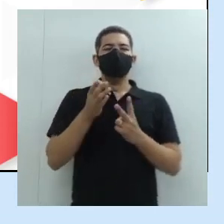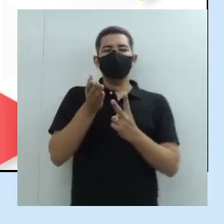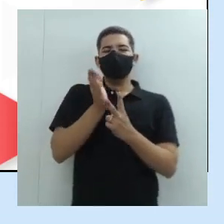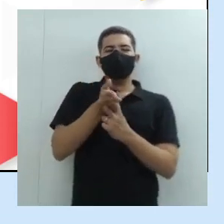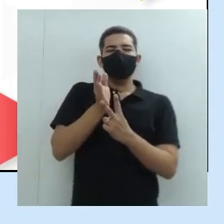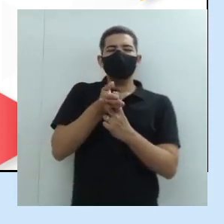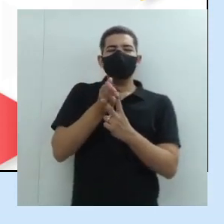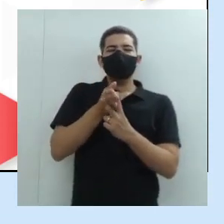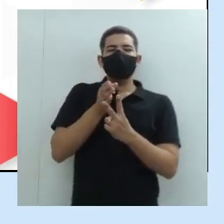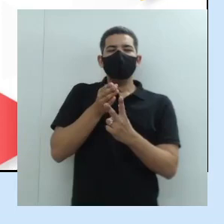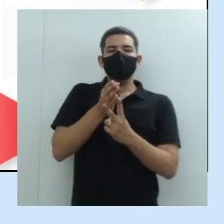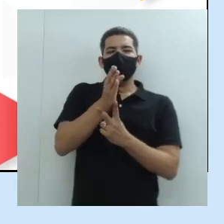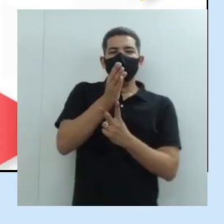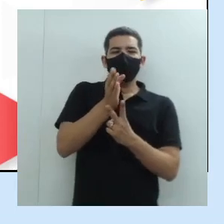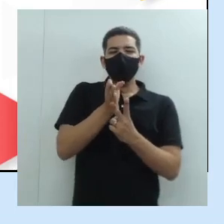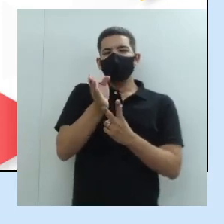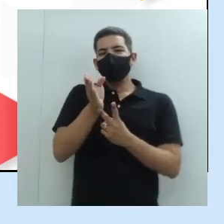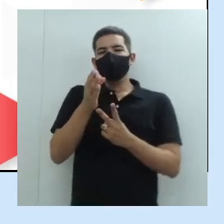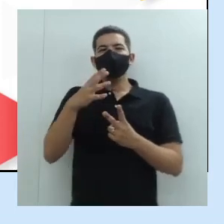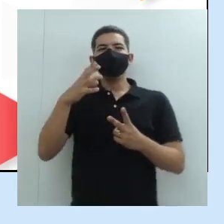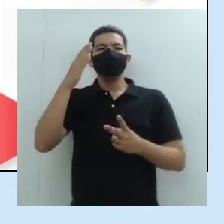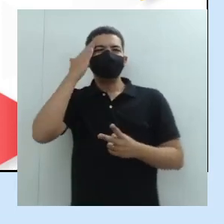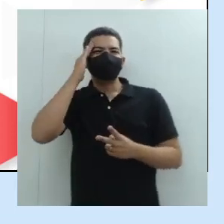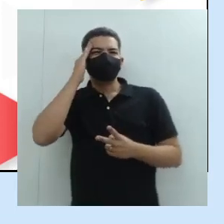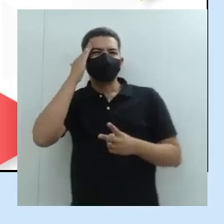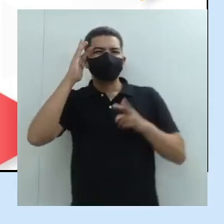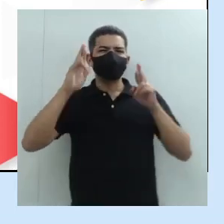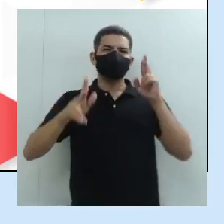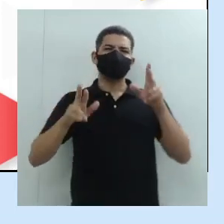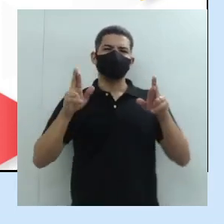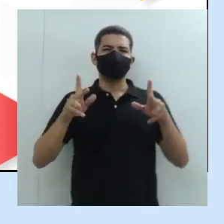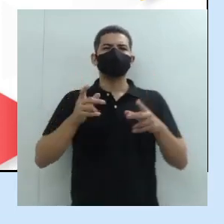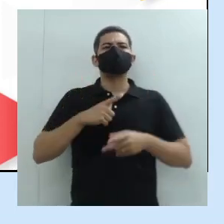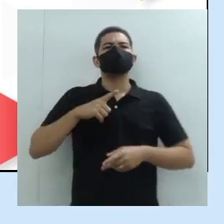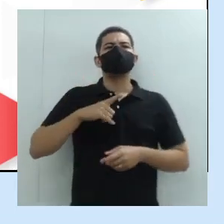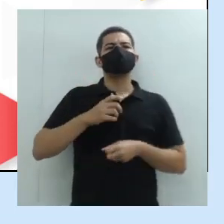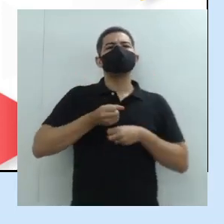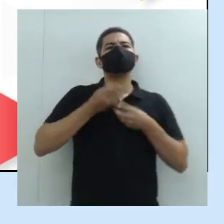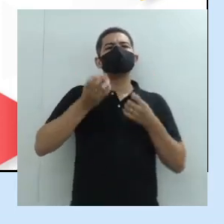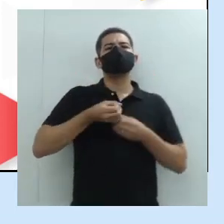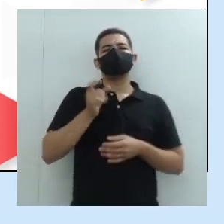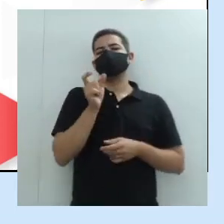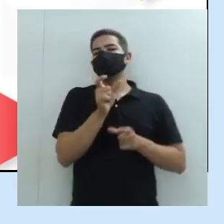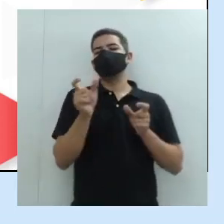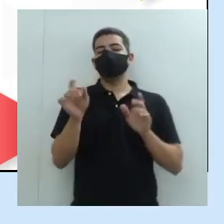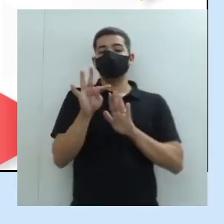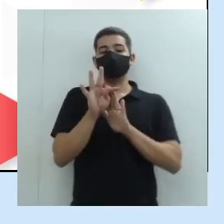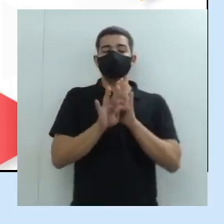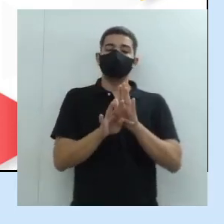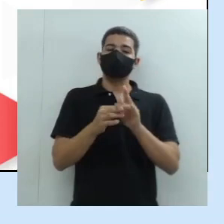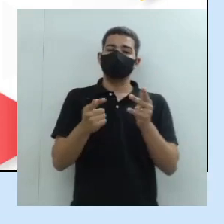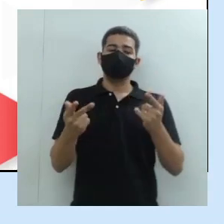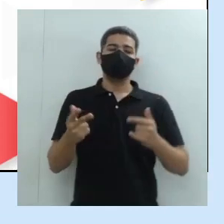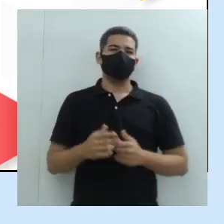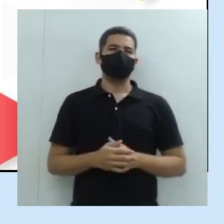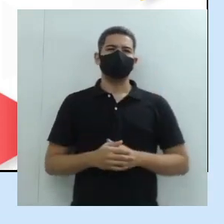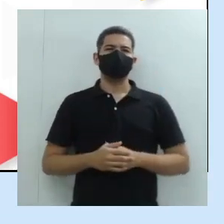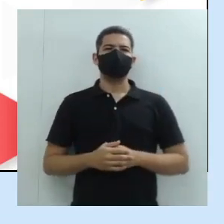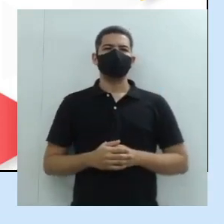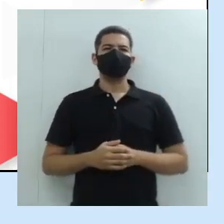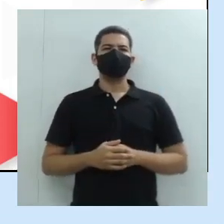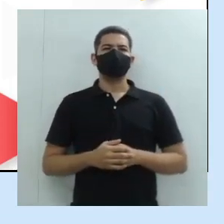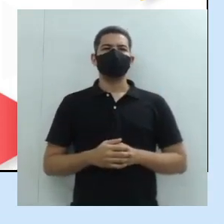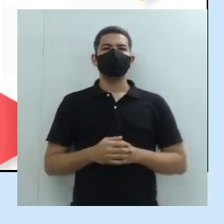de alguns termos, expressões, sentenças que expressam mais de uma acepção ou entendimento